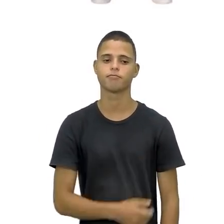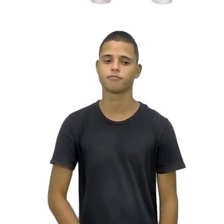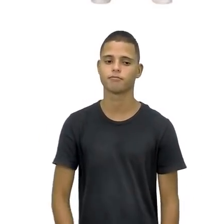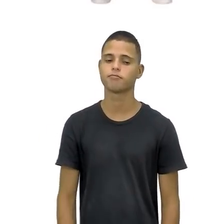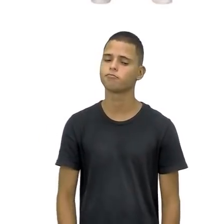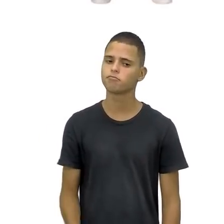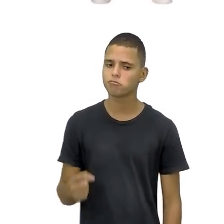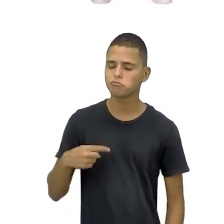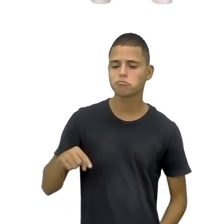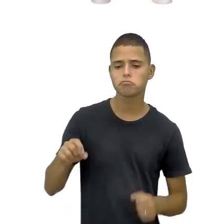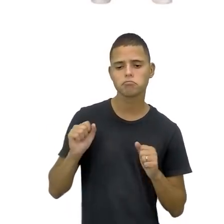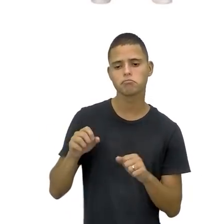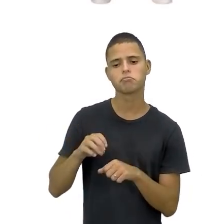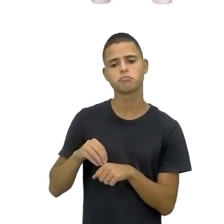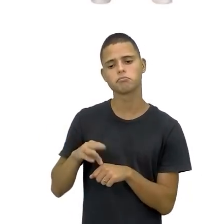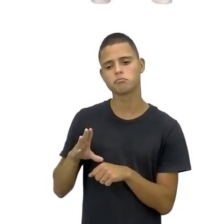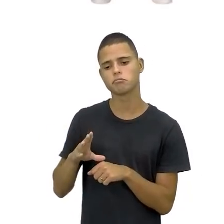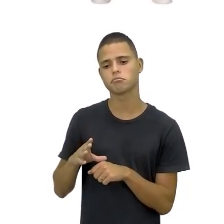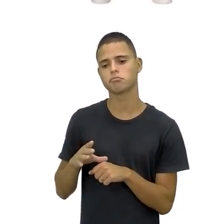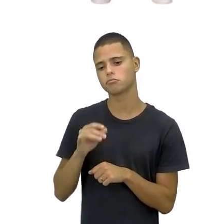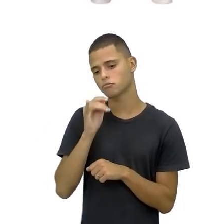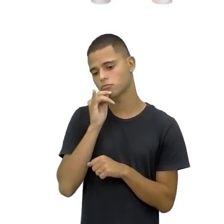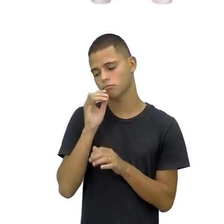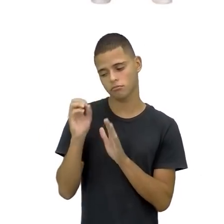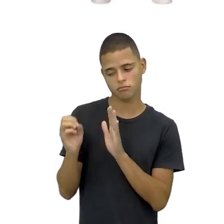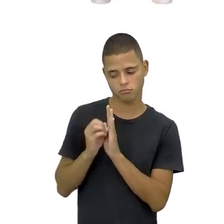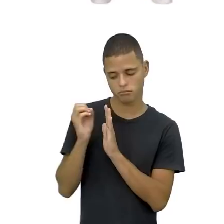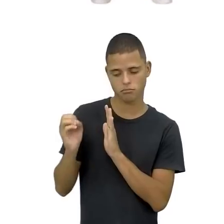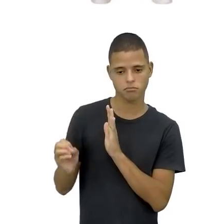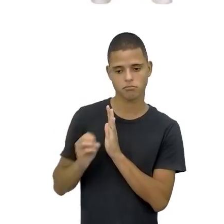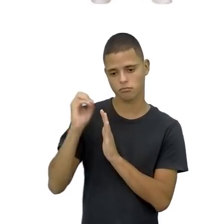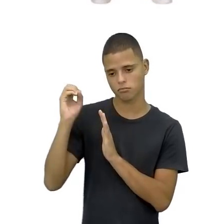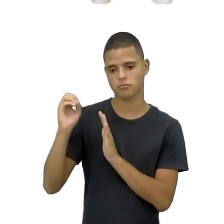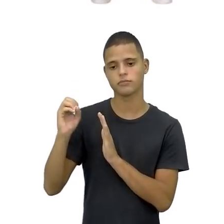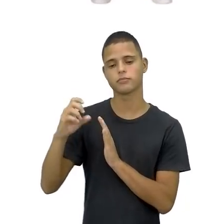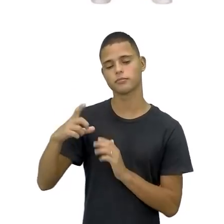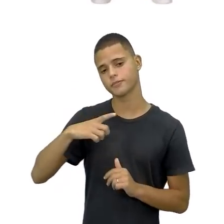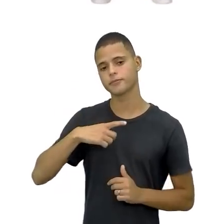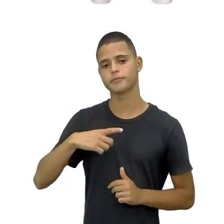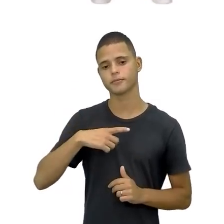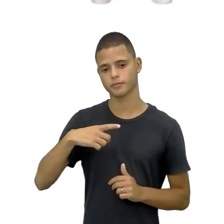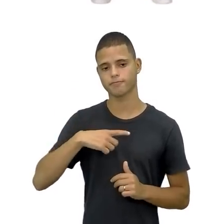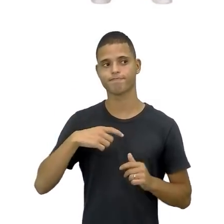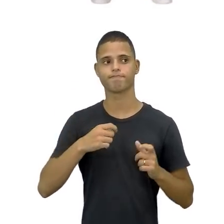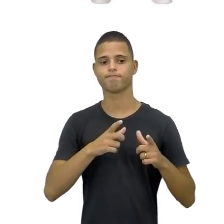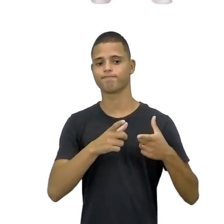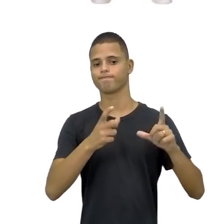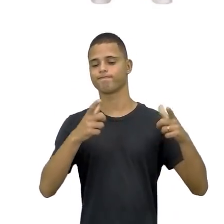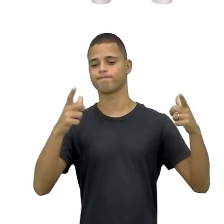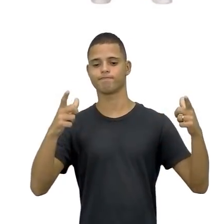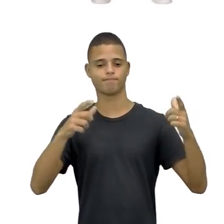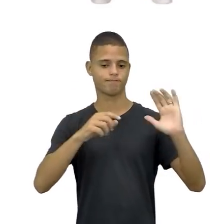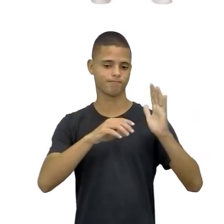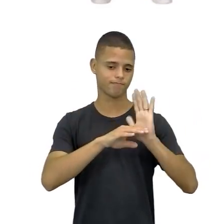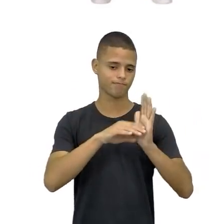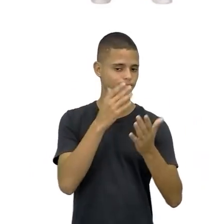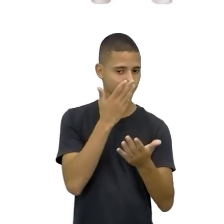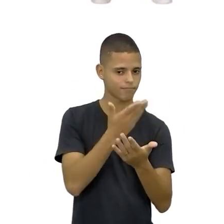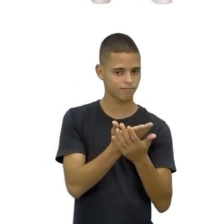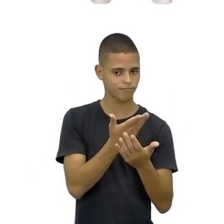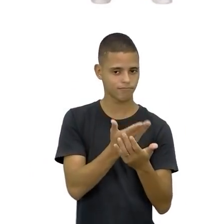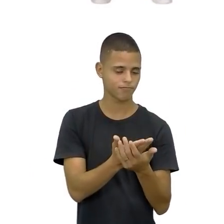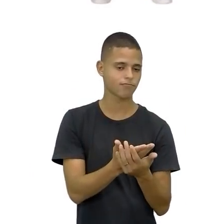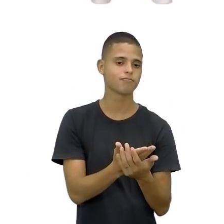sempre podemos sugerir ali ao Centro de Mídias de São Paulo, porque ali há uma ampla gama de vídeos, de aulas que já